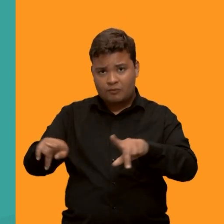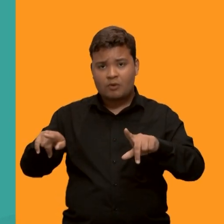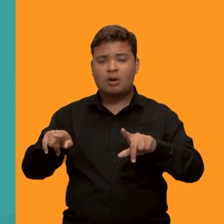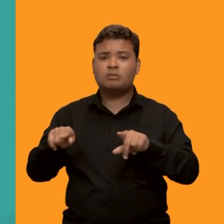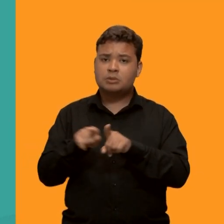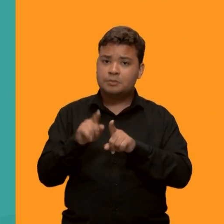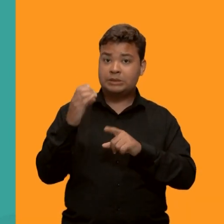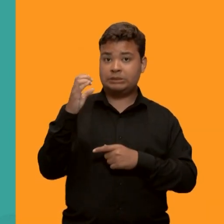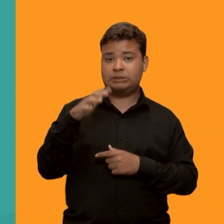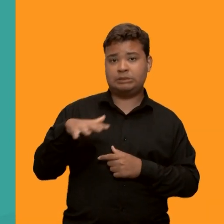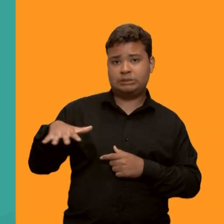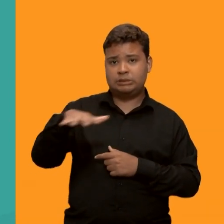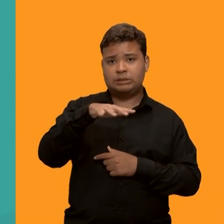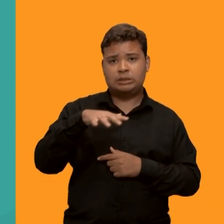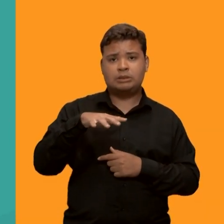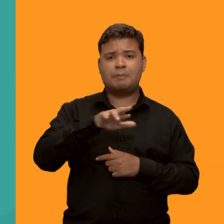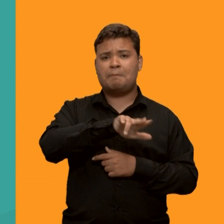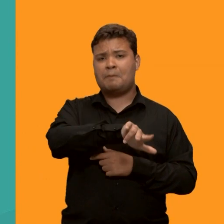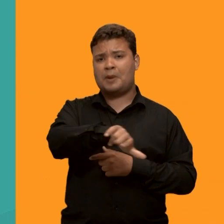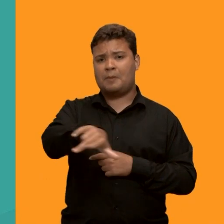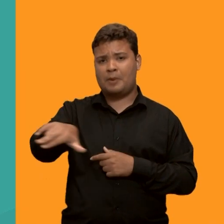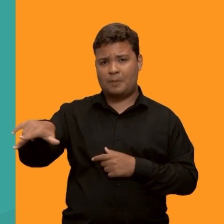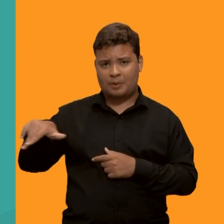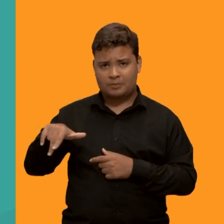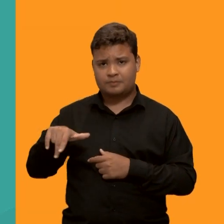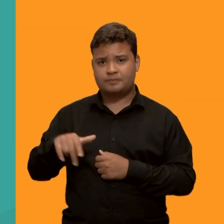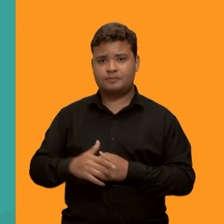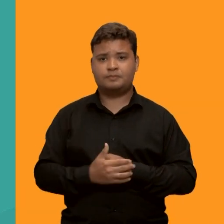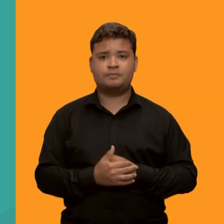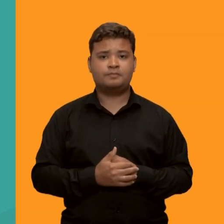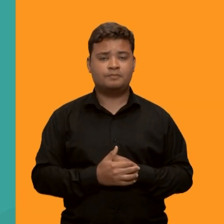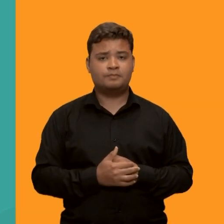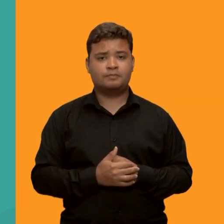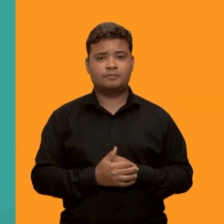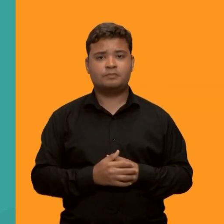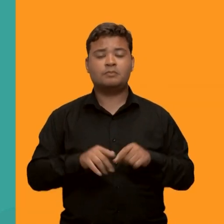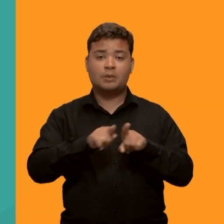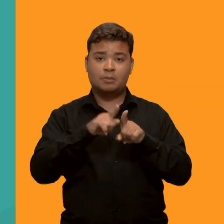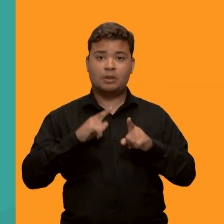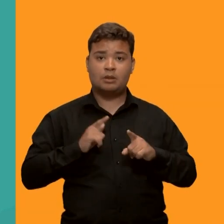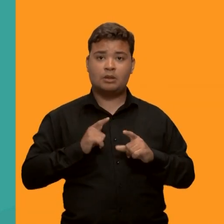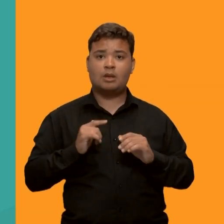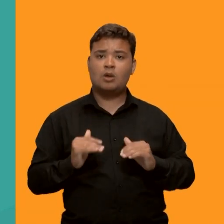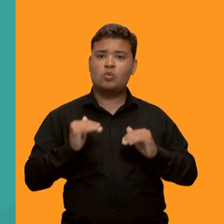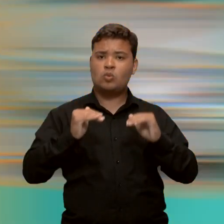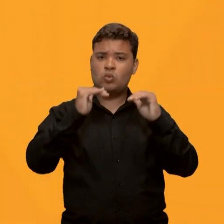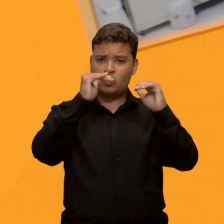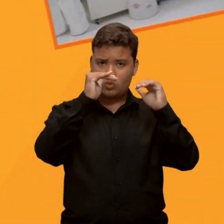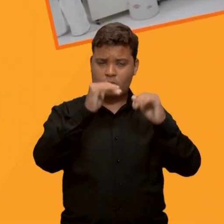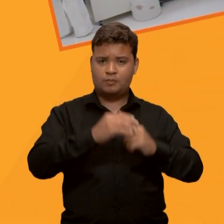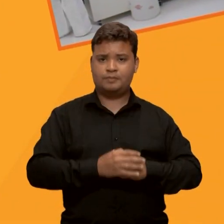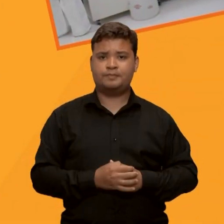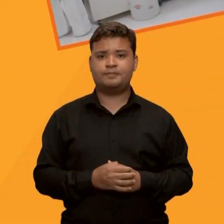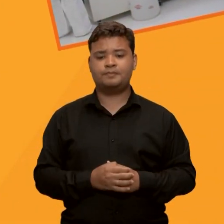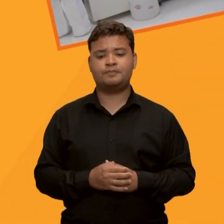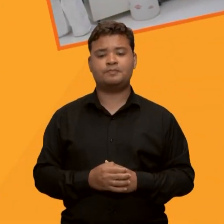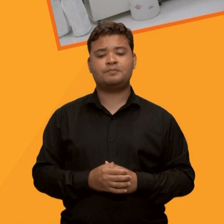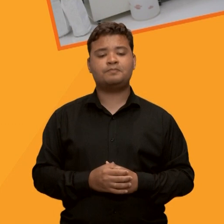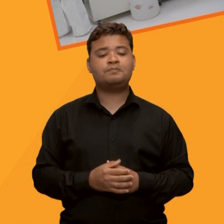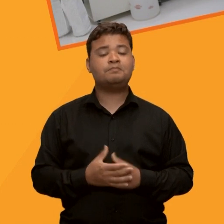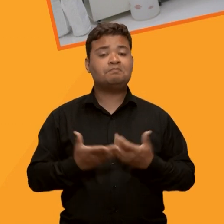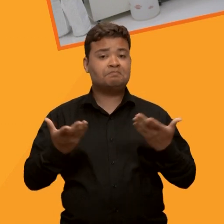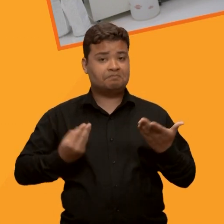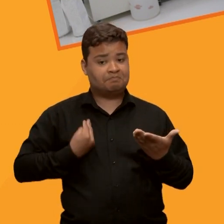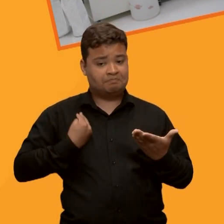científicas nas mais diversas áreas do conhecimento em diferentes níveis de complexidade atualmente